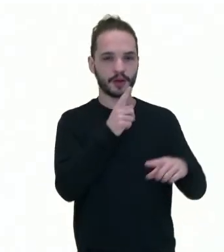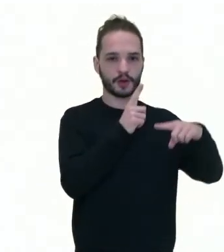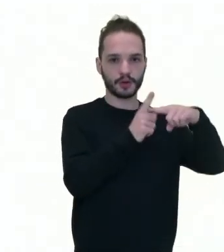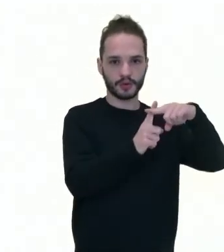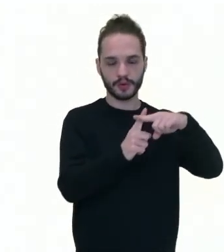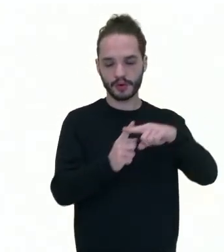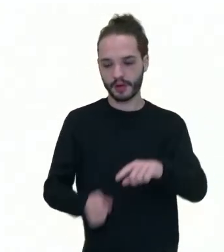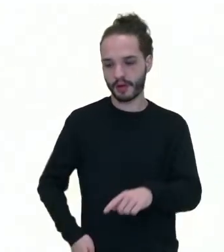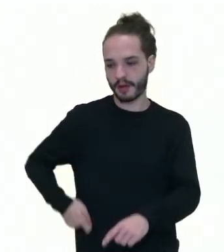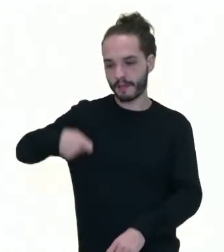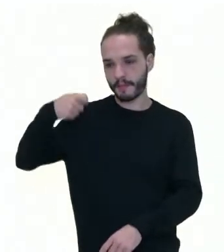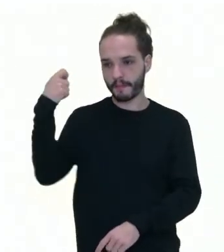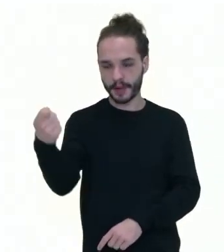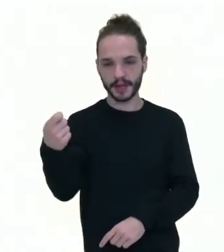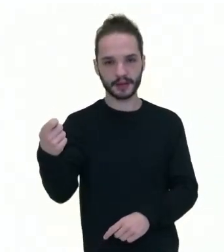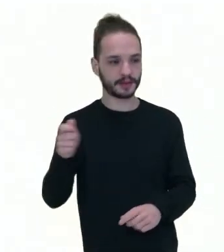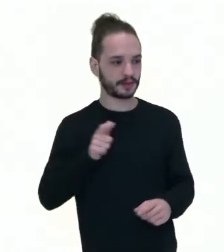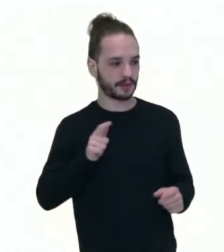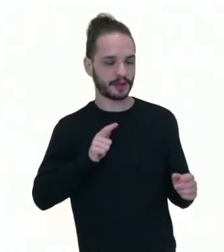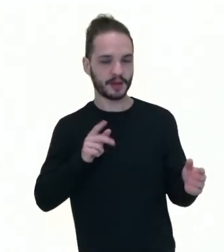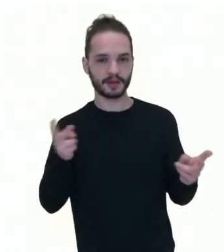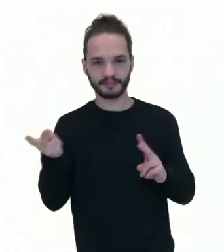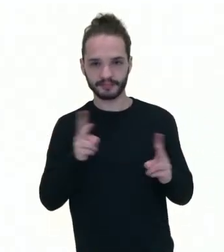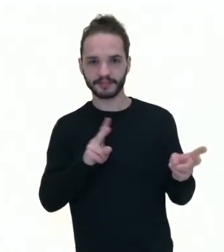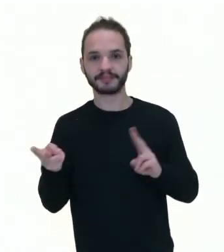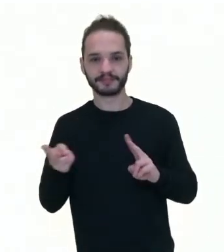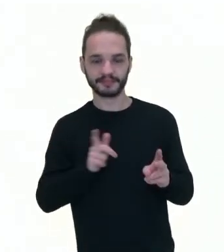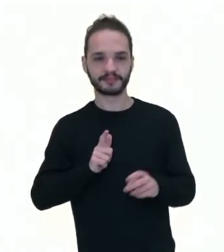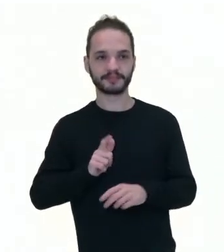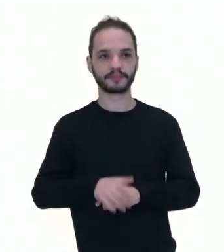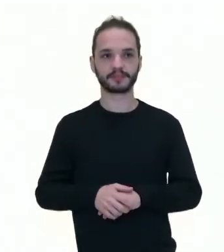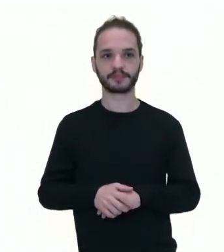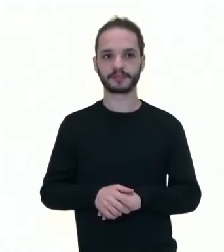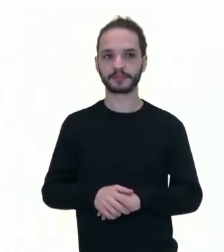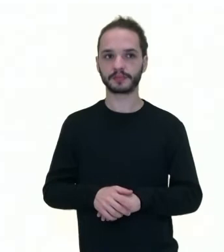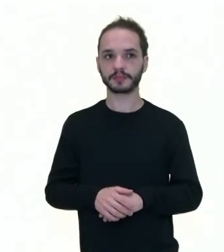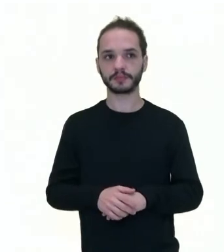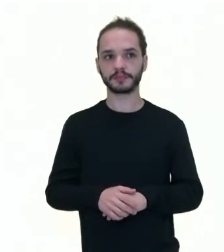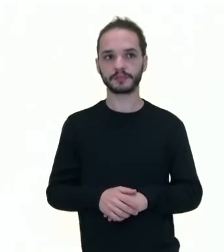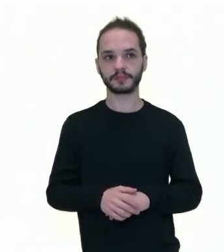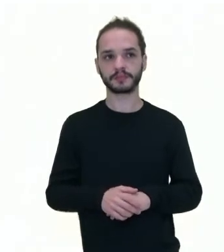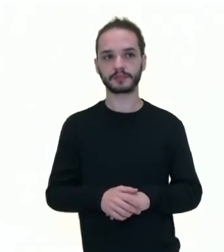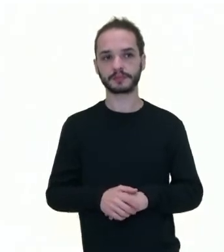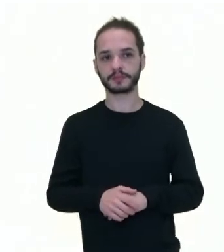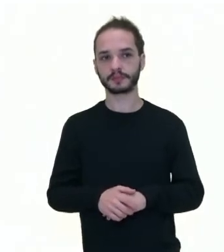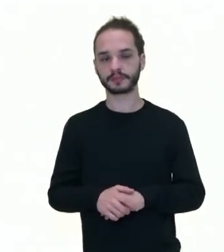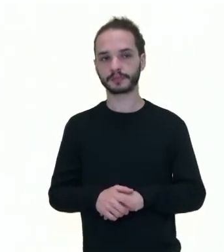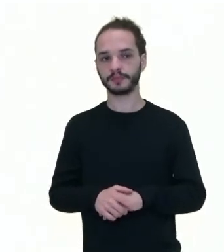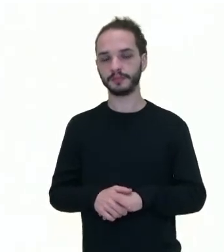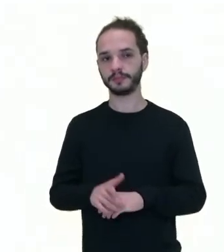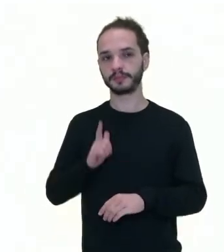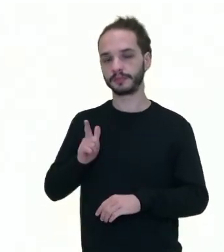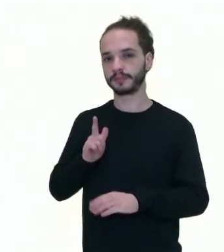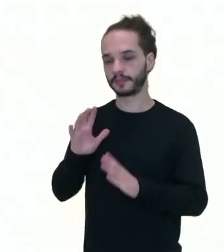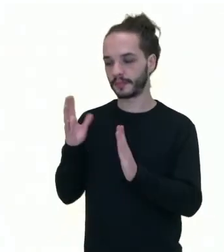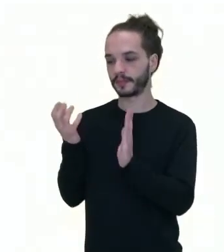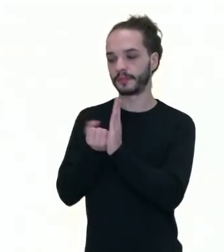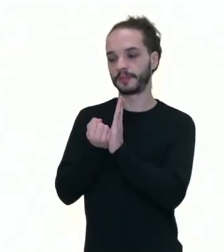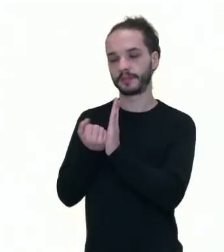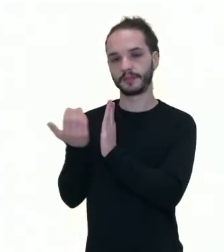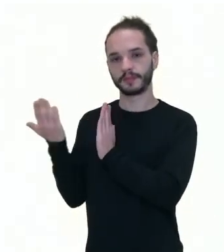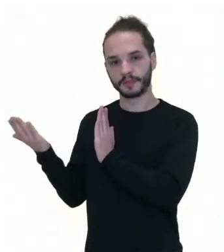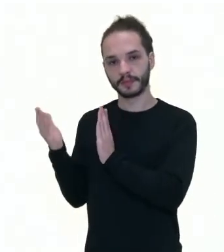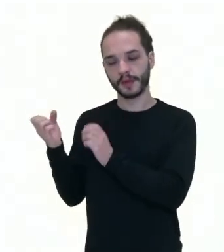Ou seja, entre o poder da nobreza e o poder da igreja, entre a cruz e a espada, certo? Então aqui a gente tem, né, a simbologia